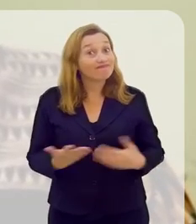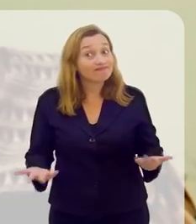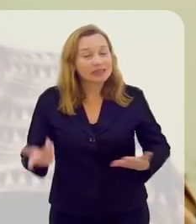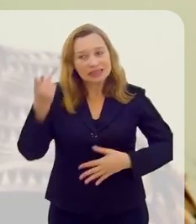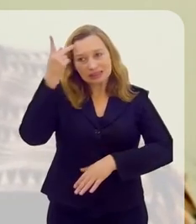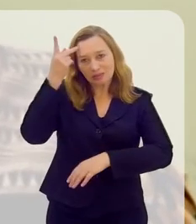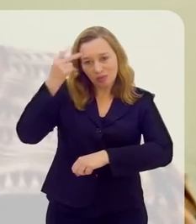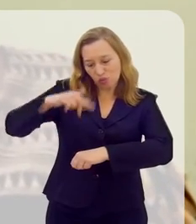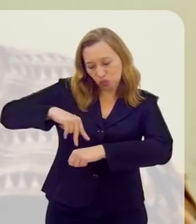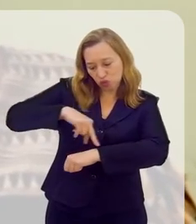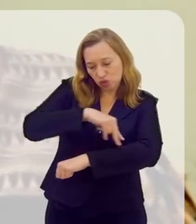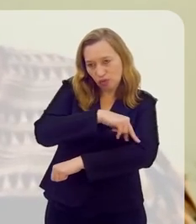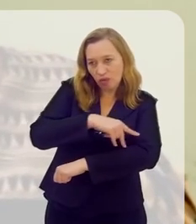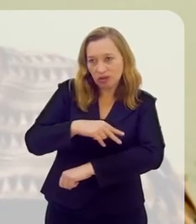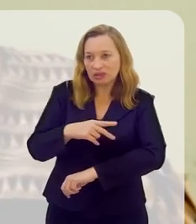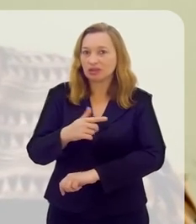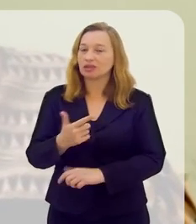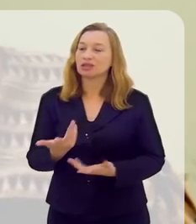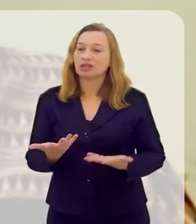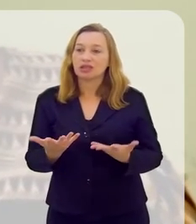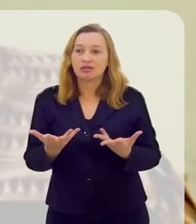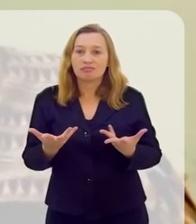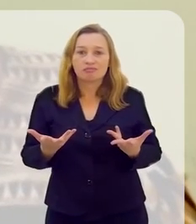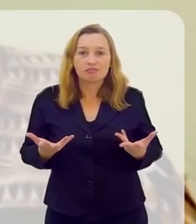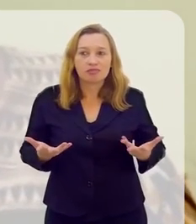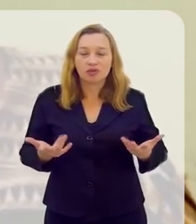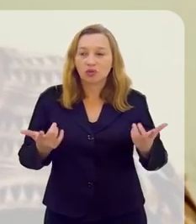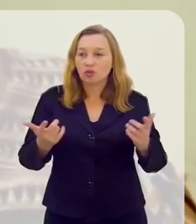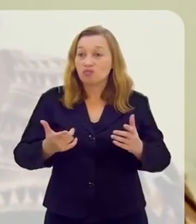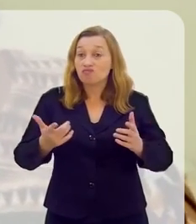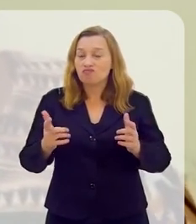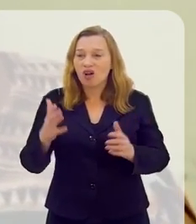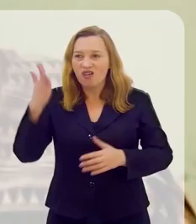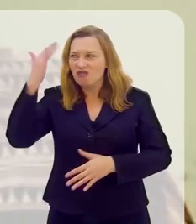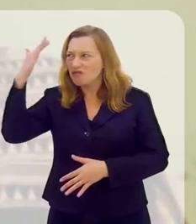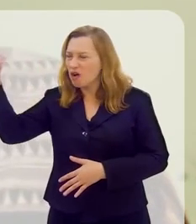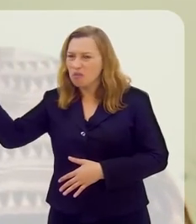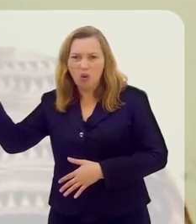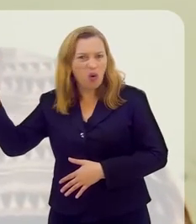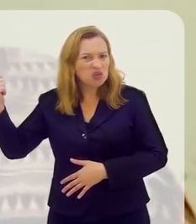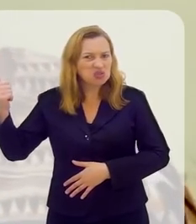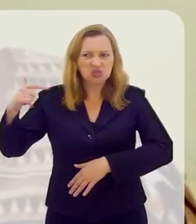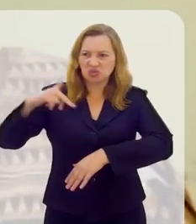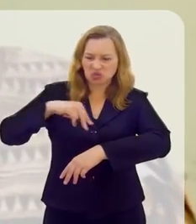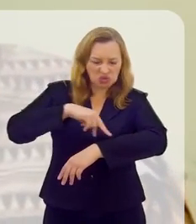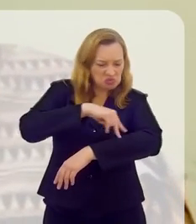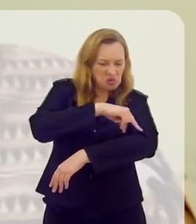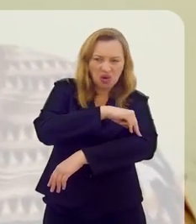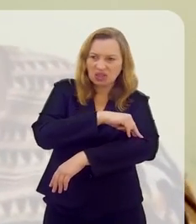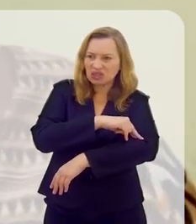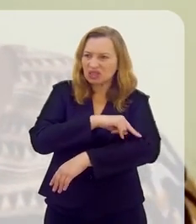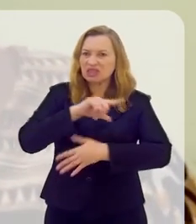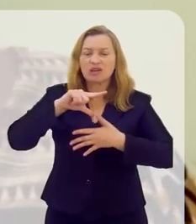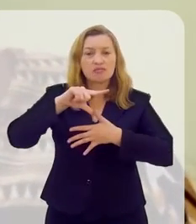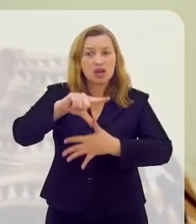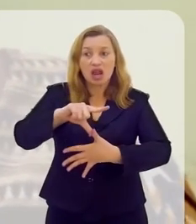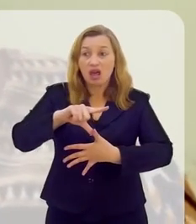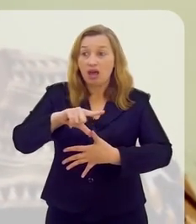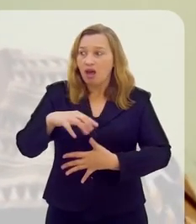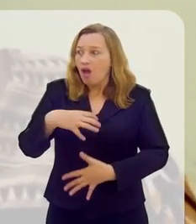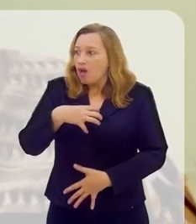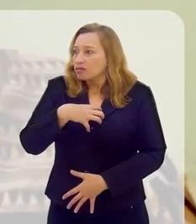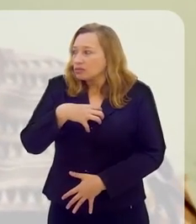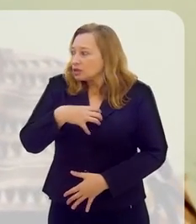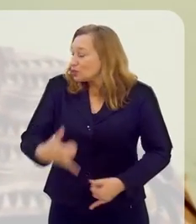Olha, São Paulo Fashion Week, né, é uma grande vitrine de moda, é o maior evento de moda da América Latina. Então, eu me